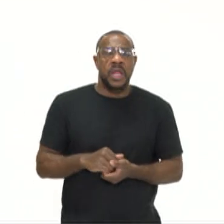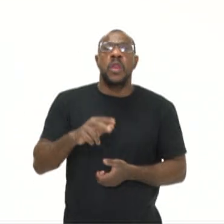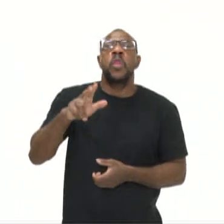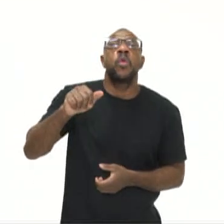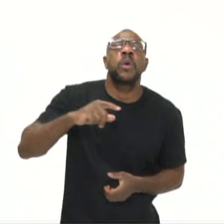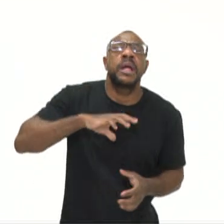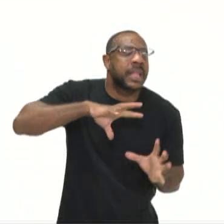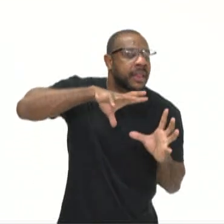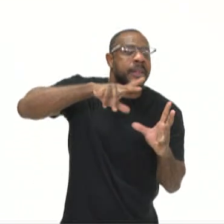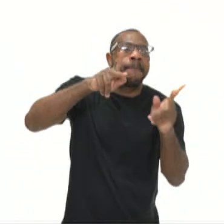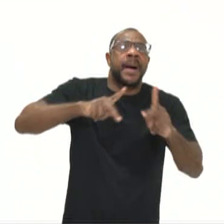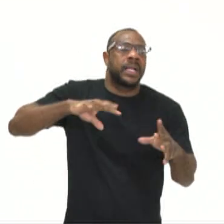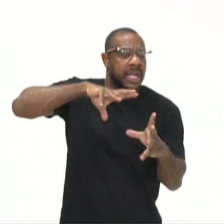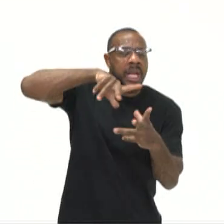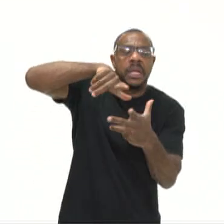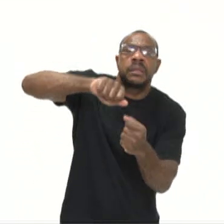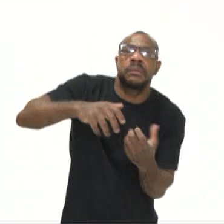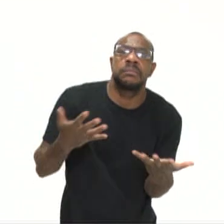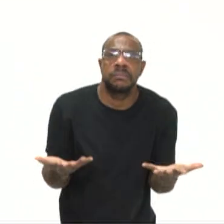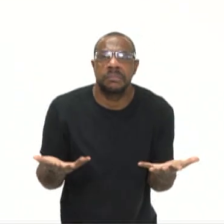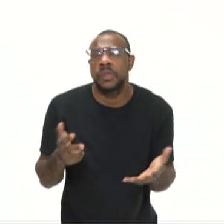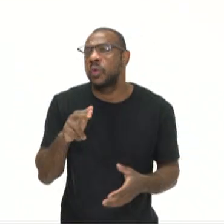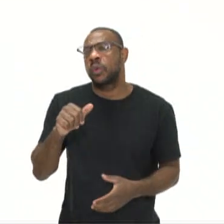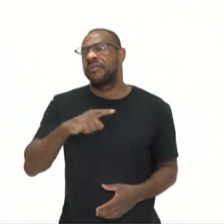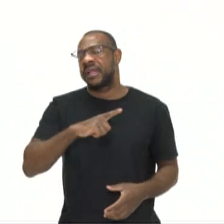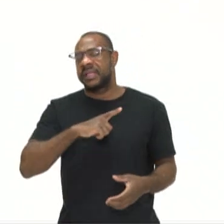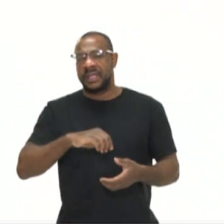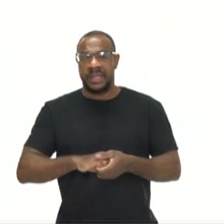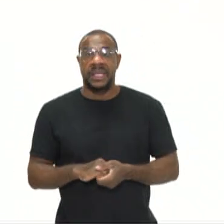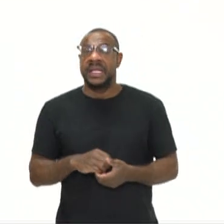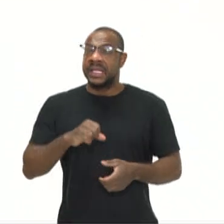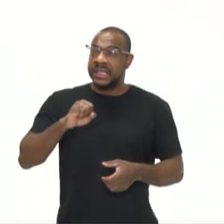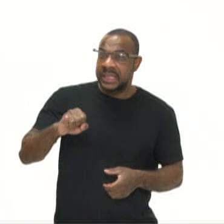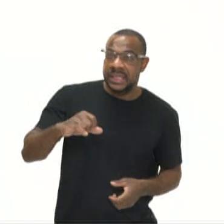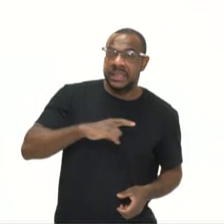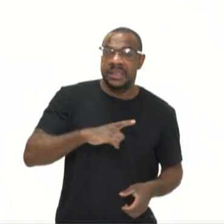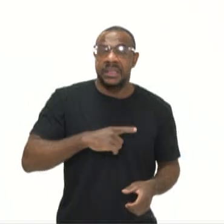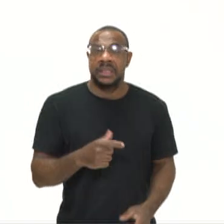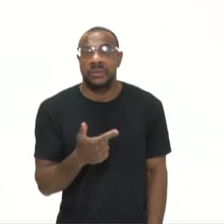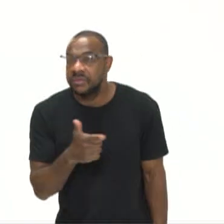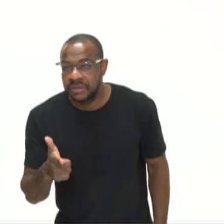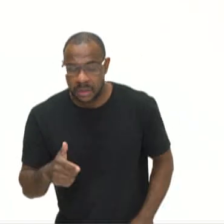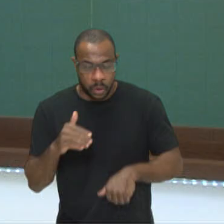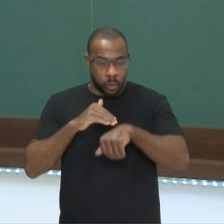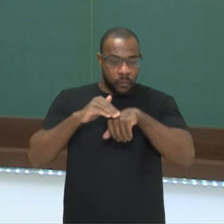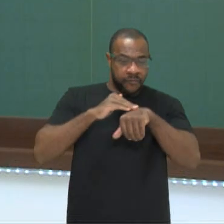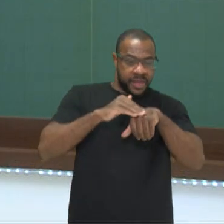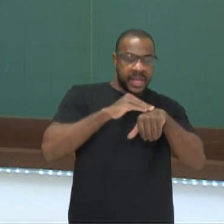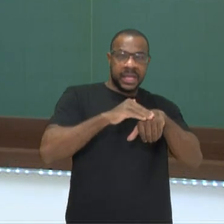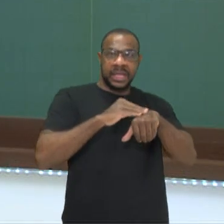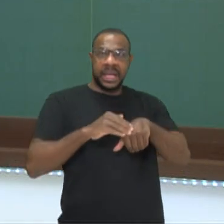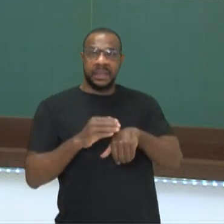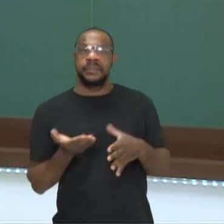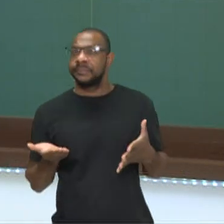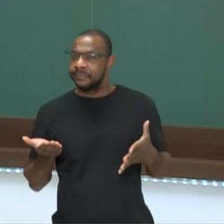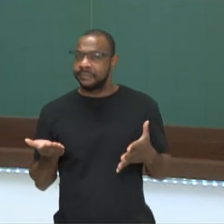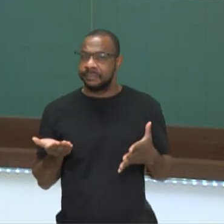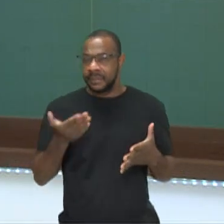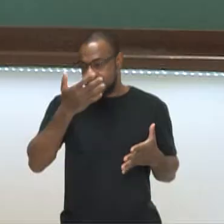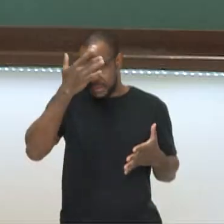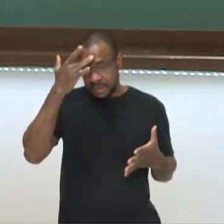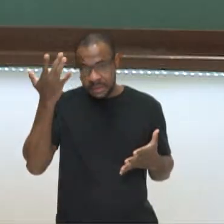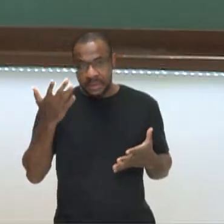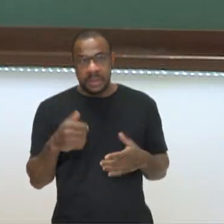paz entre as religiões. E nunca vai haver paz entre as religiões enquanto não houver diálogo interreligioso. Ou seja, você não